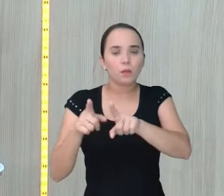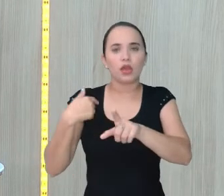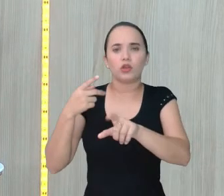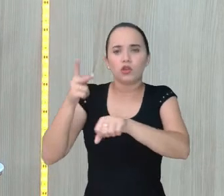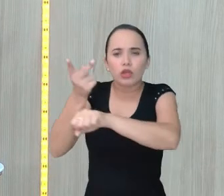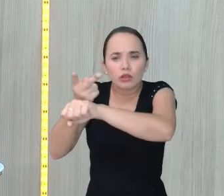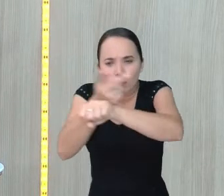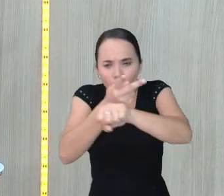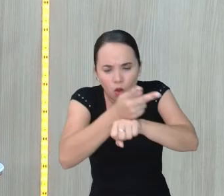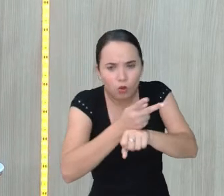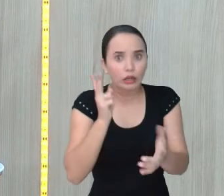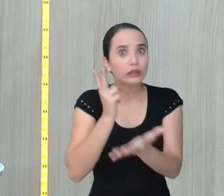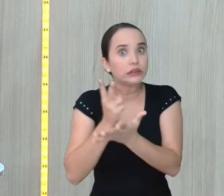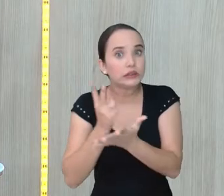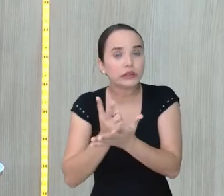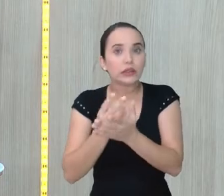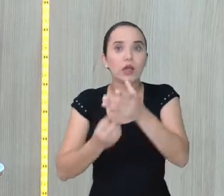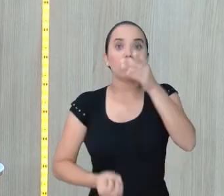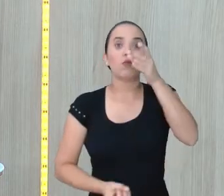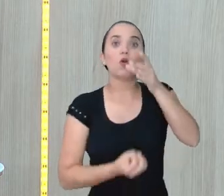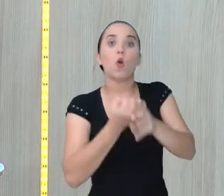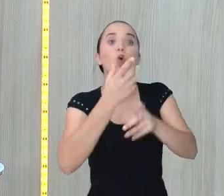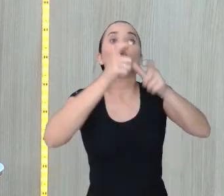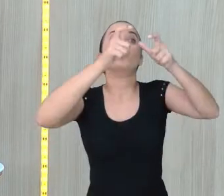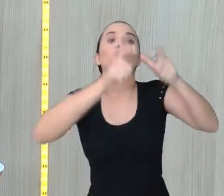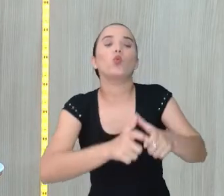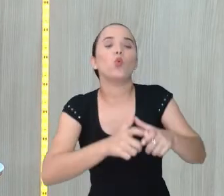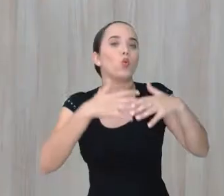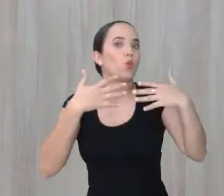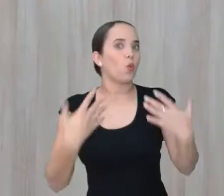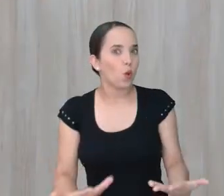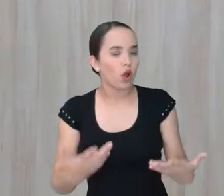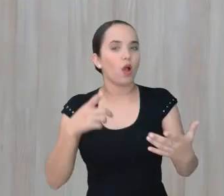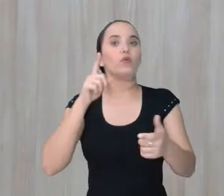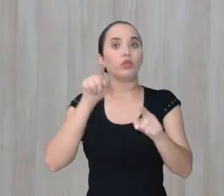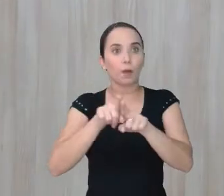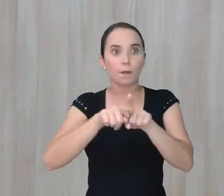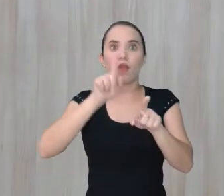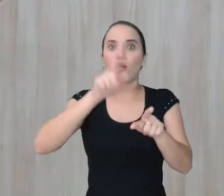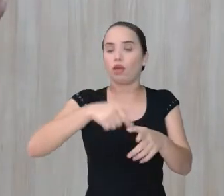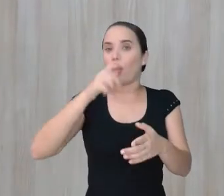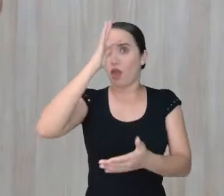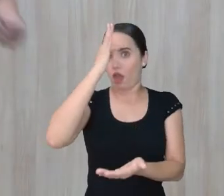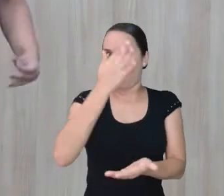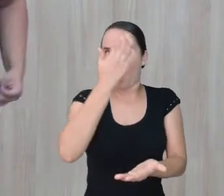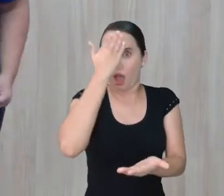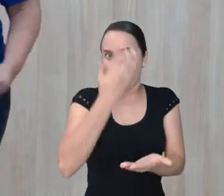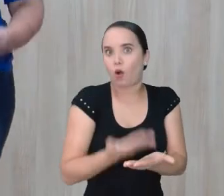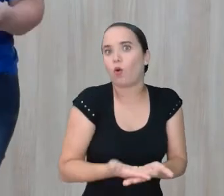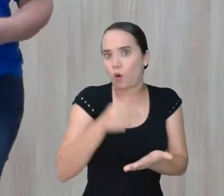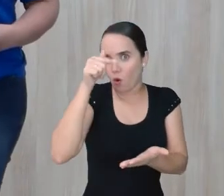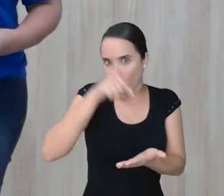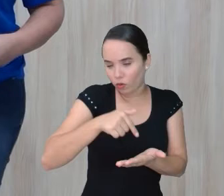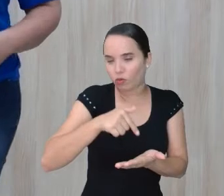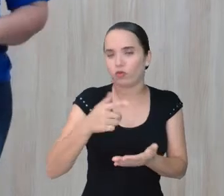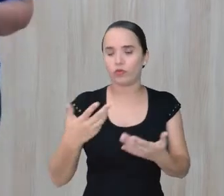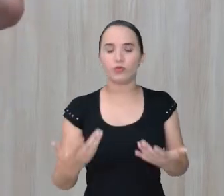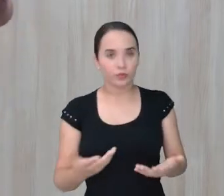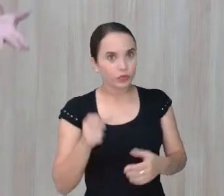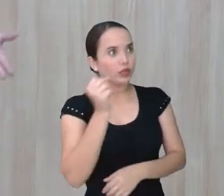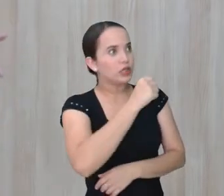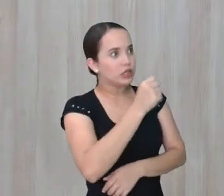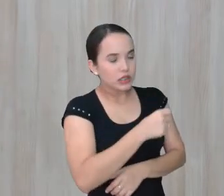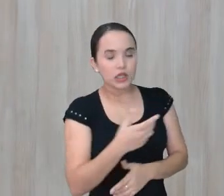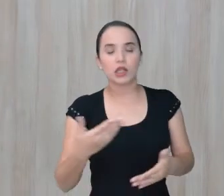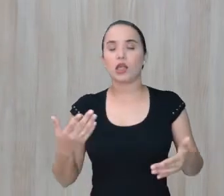fontes confiáveis dessas Exatamente, notícias, a gente vai né? chegar nessa questão. Isso. Enquanto antigamente era muito difícil que a notícia chegasse